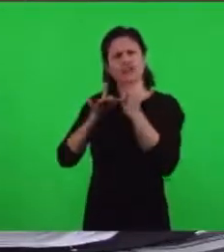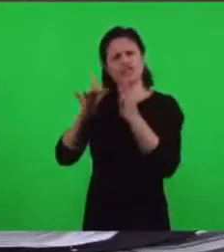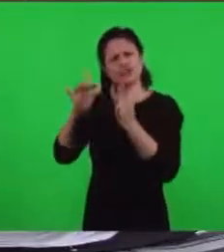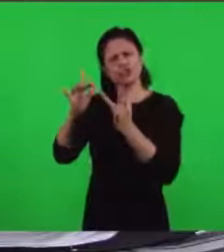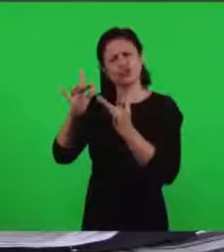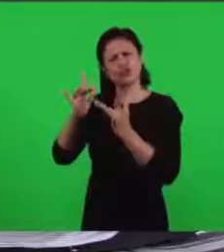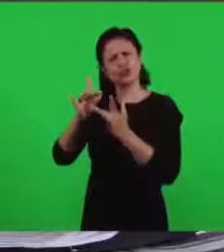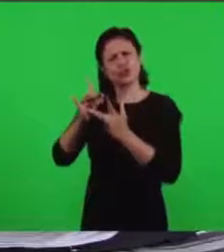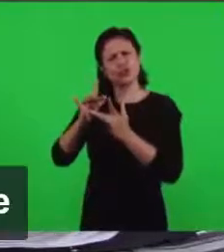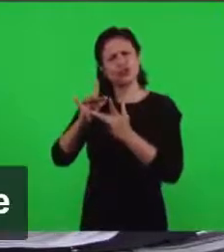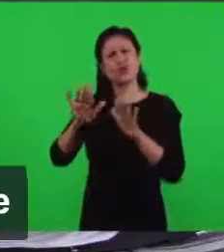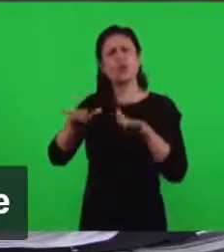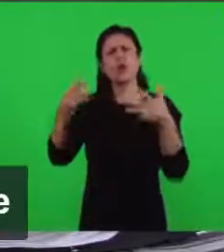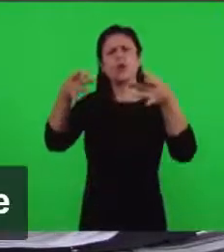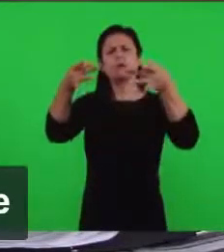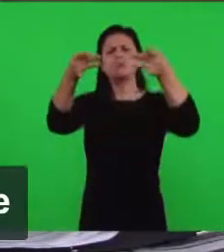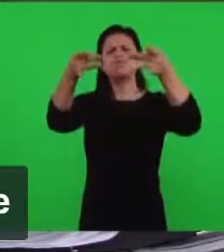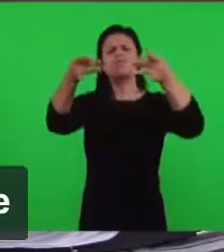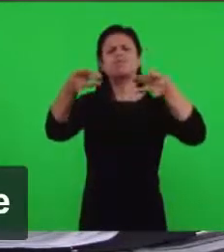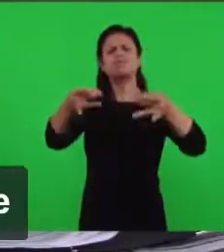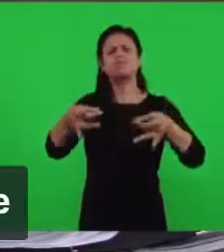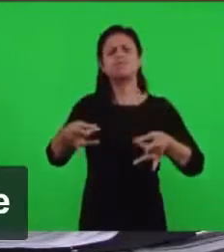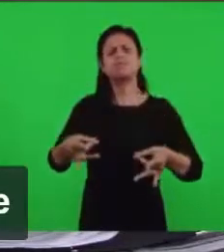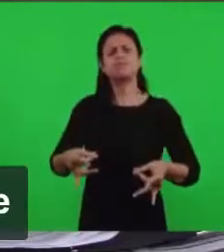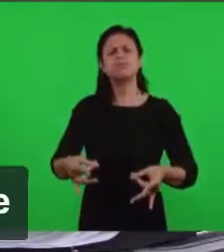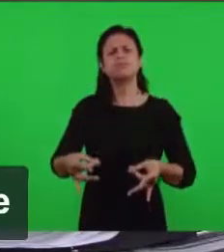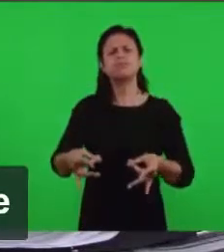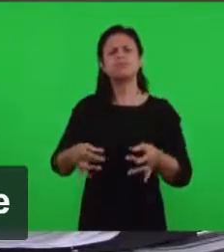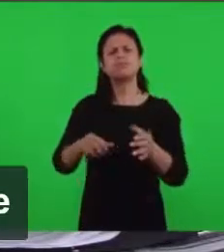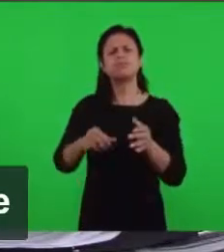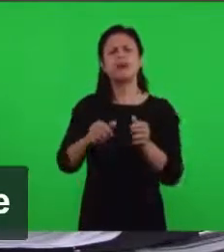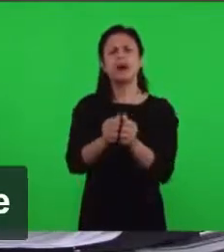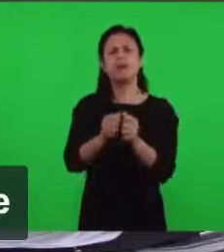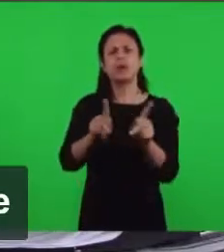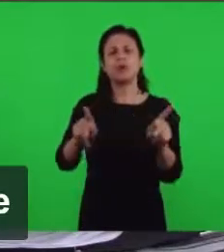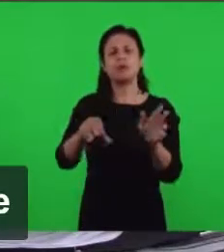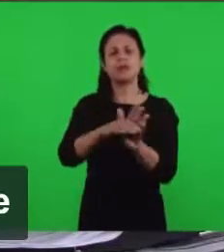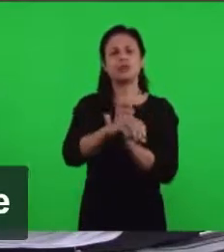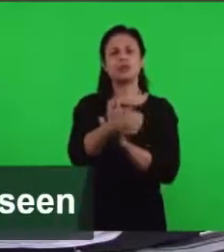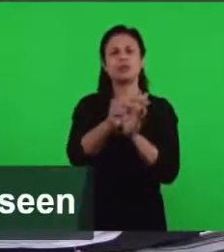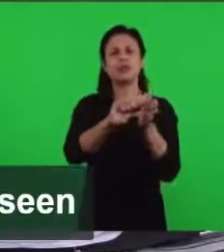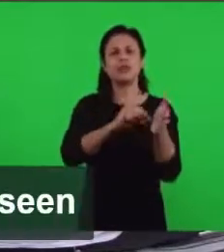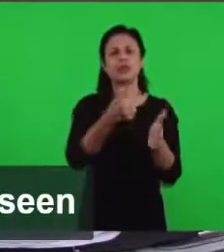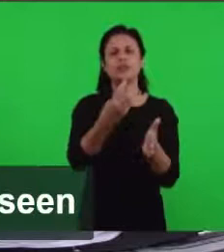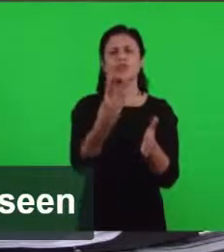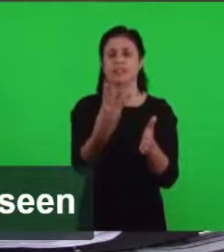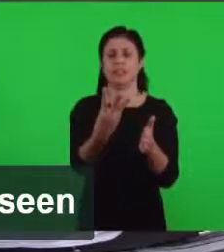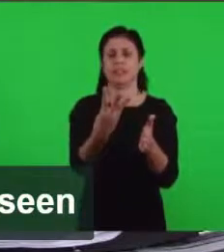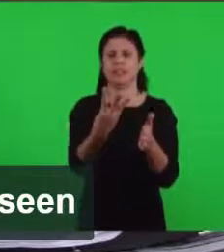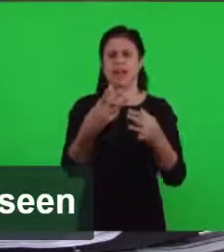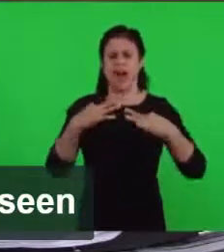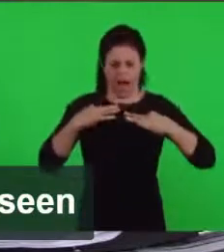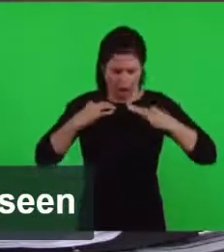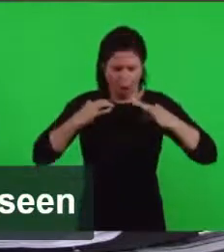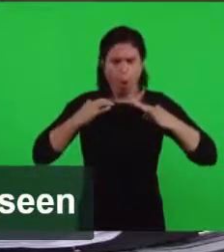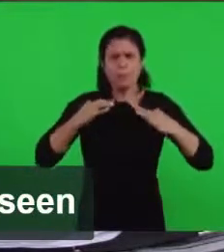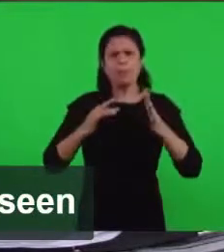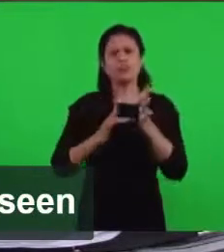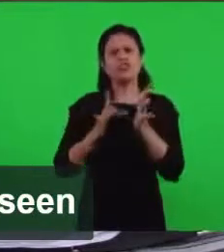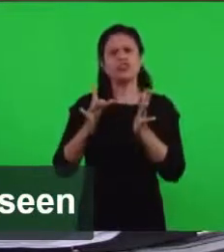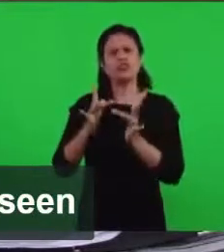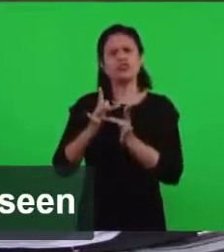por joão em apocalipse capítulo um verso 13 então com a descrição das vestes